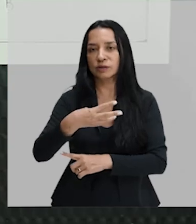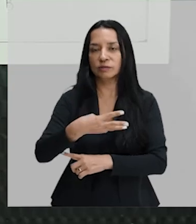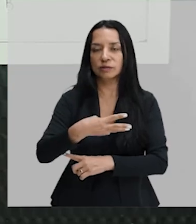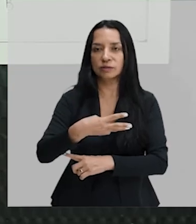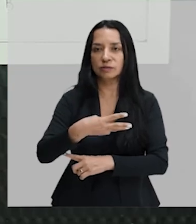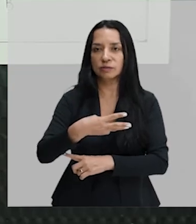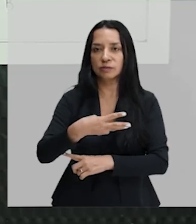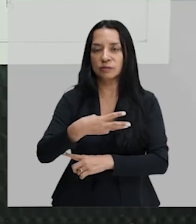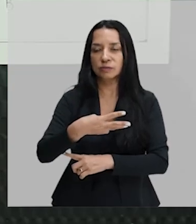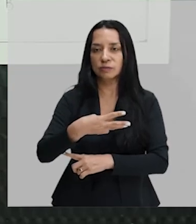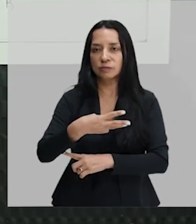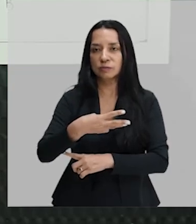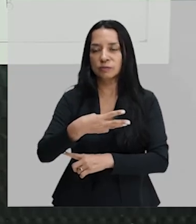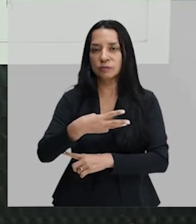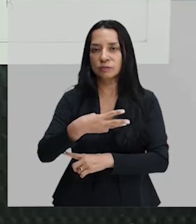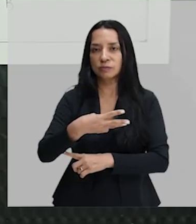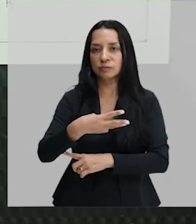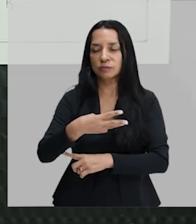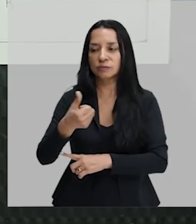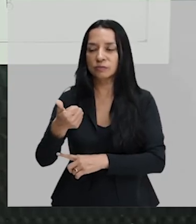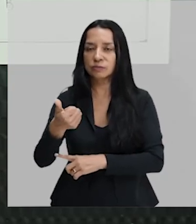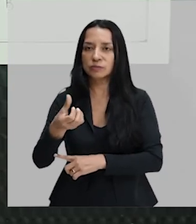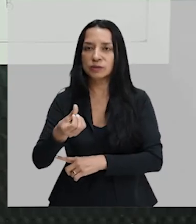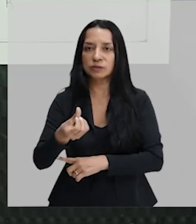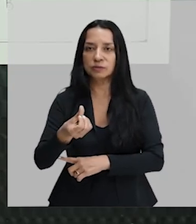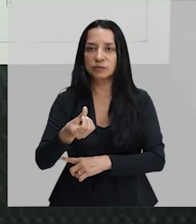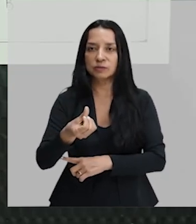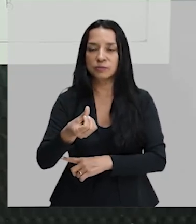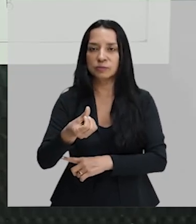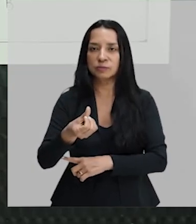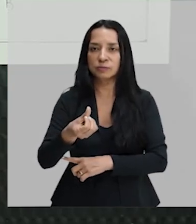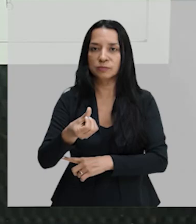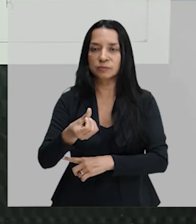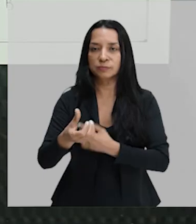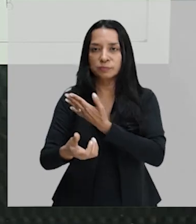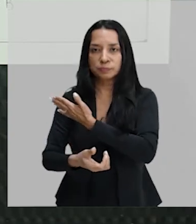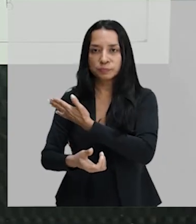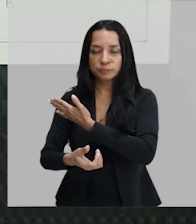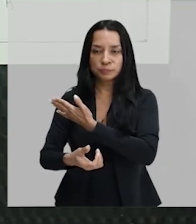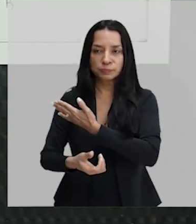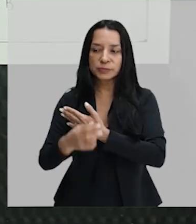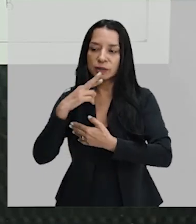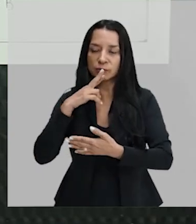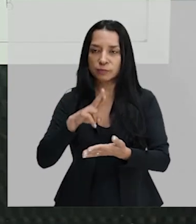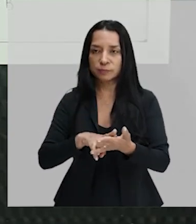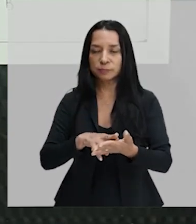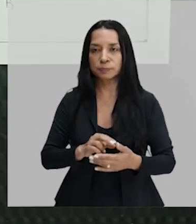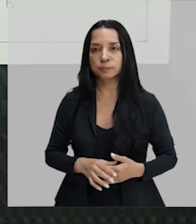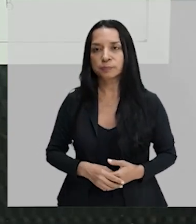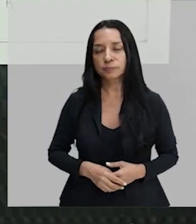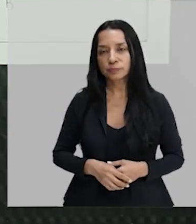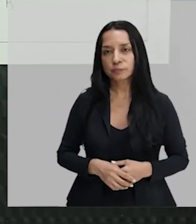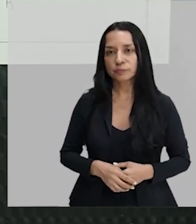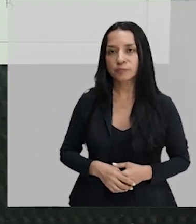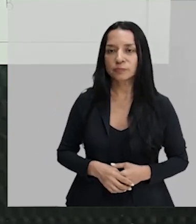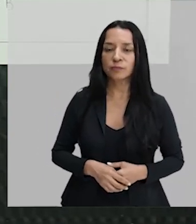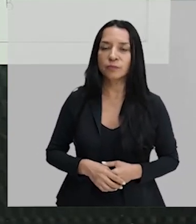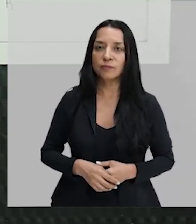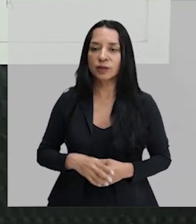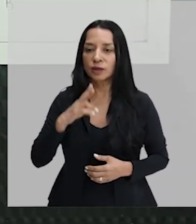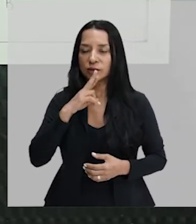galera, eu poderia fazer a conta, somar a matriz A, se essa letra A não fosse essa que